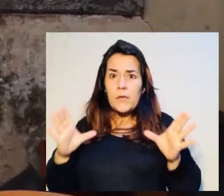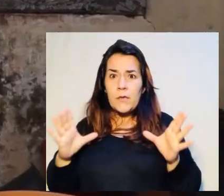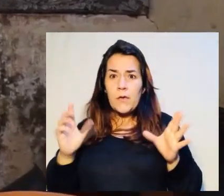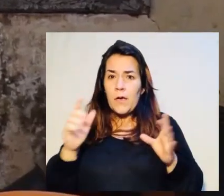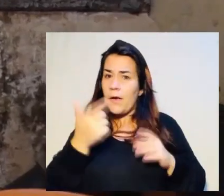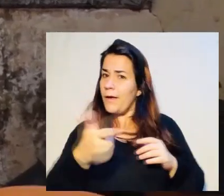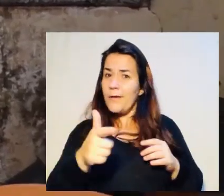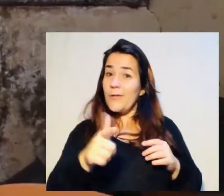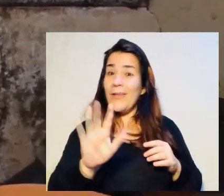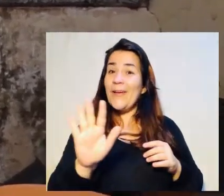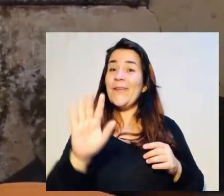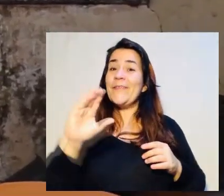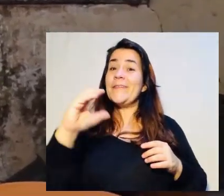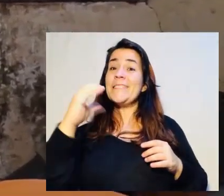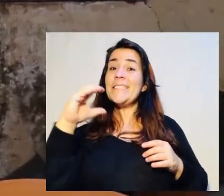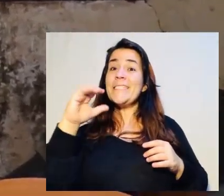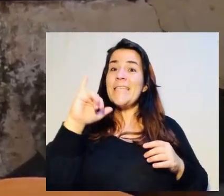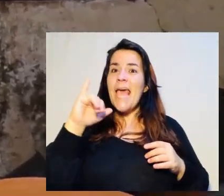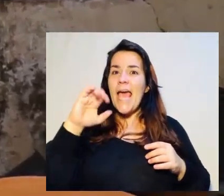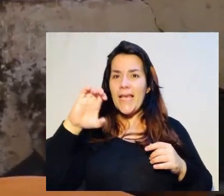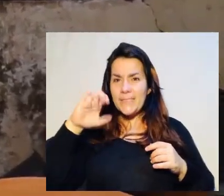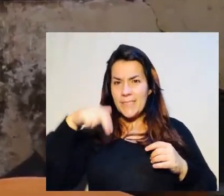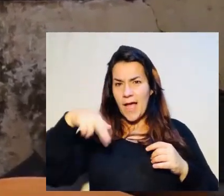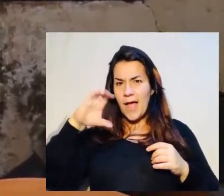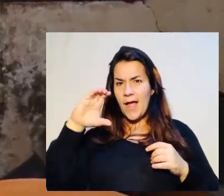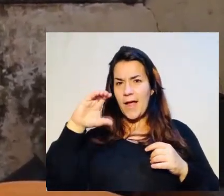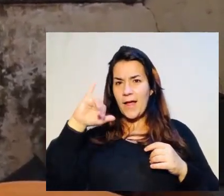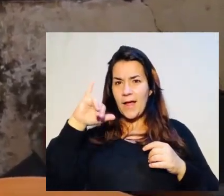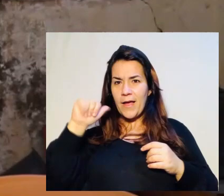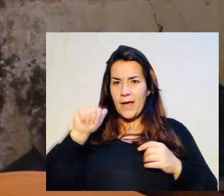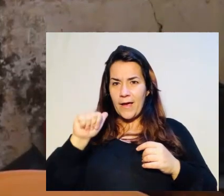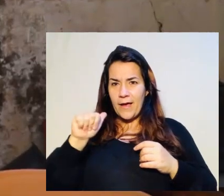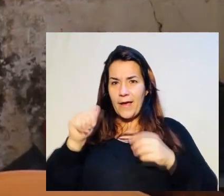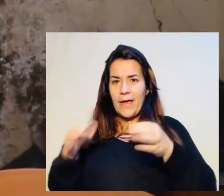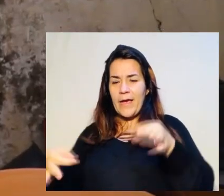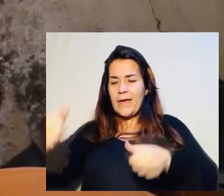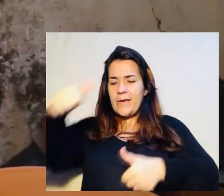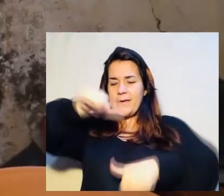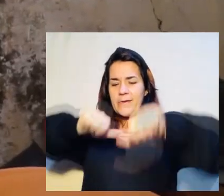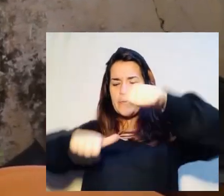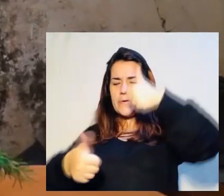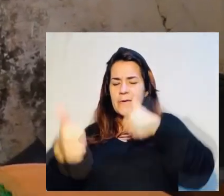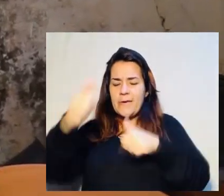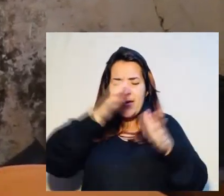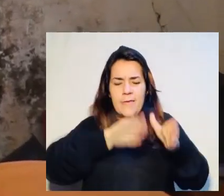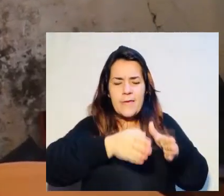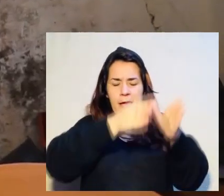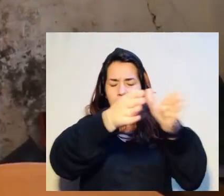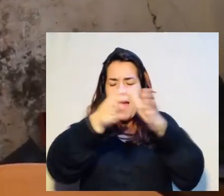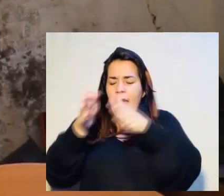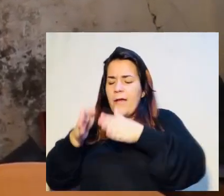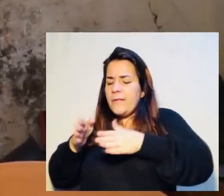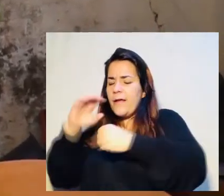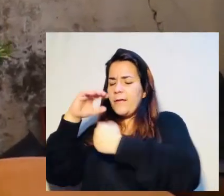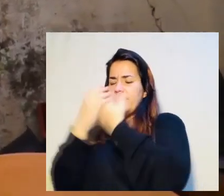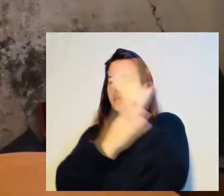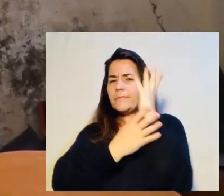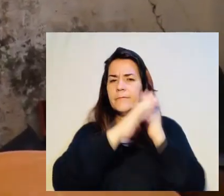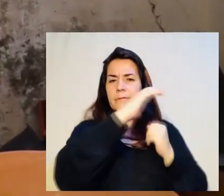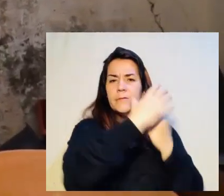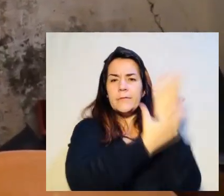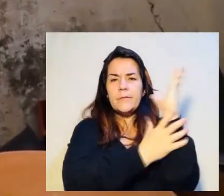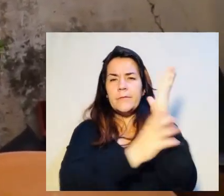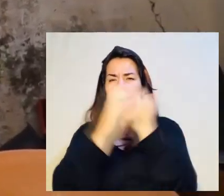Sem muito espanto, a ciência em cada planta, em cada canto.